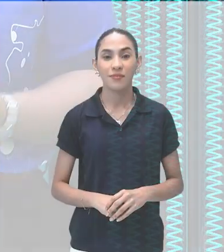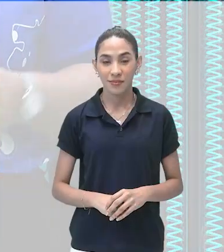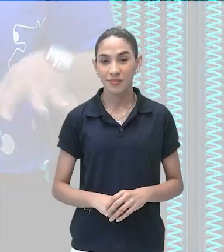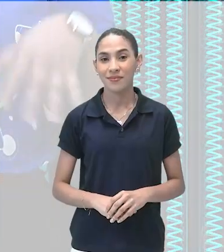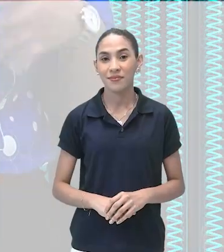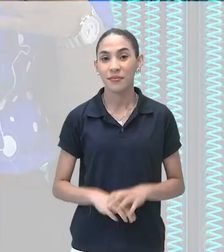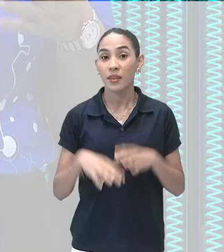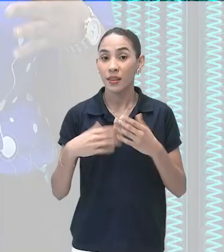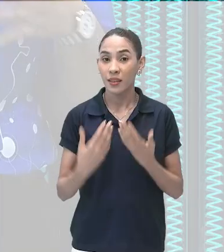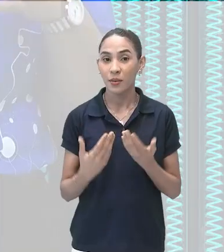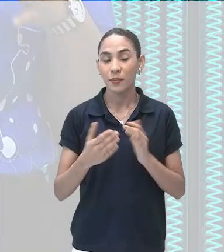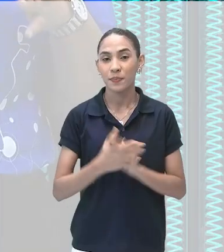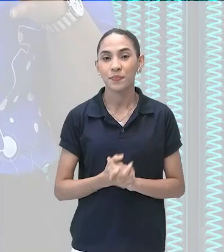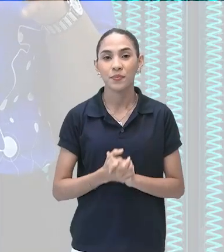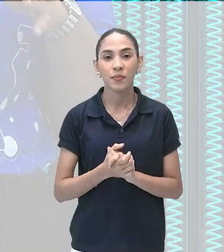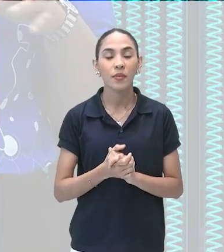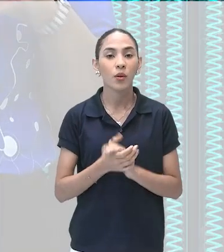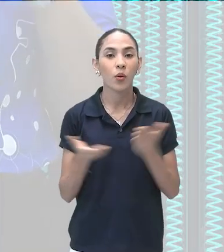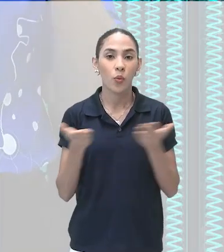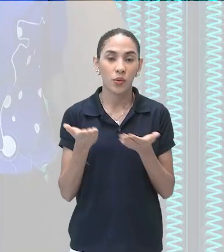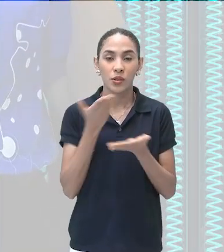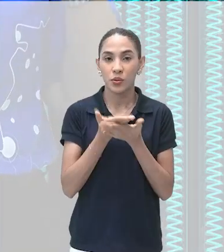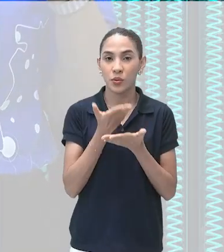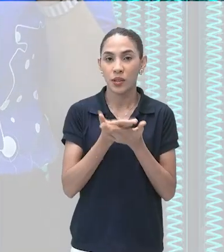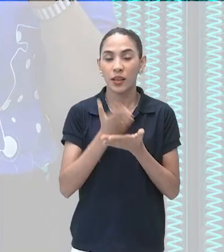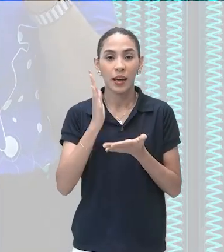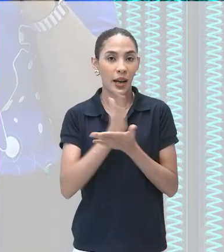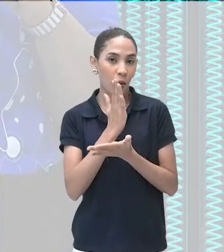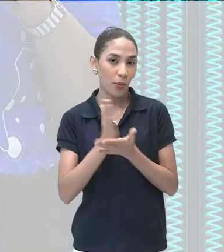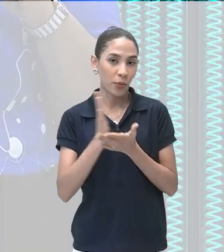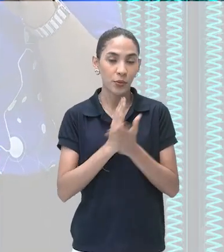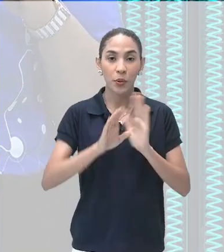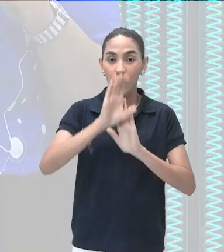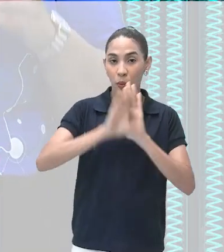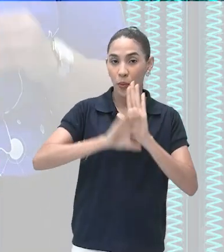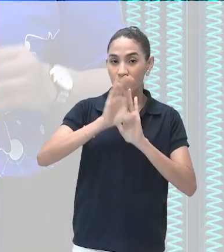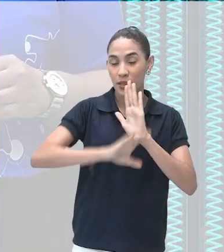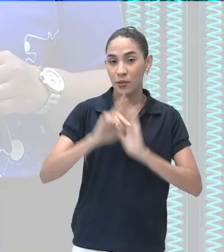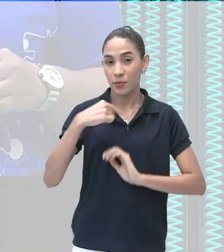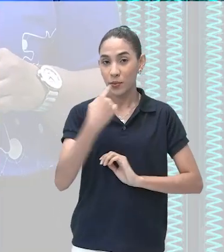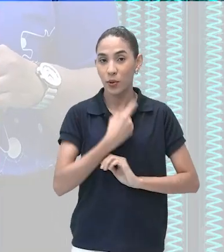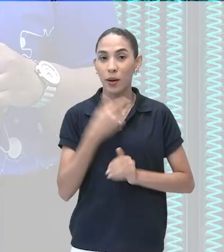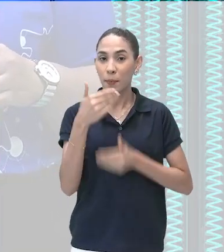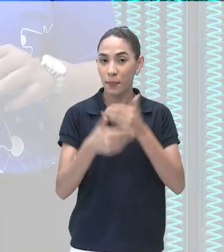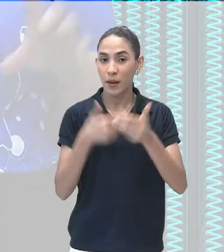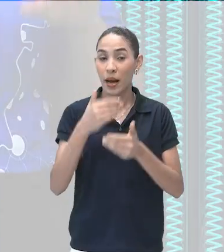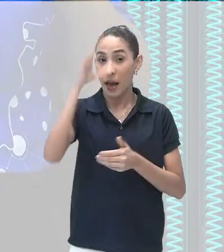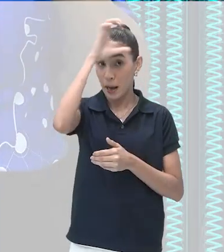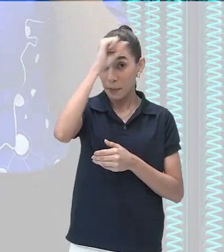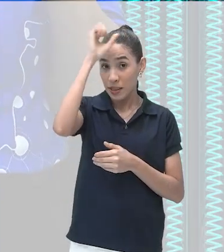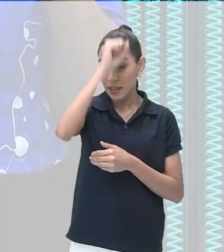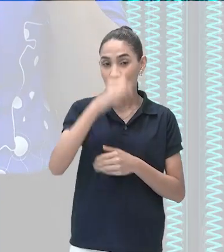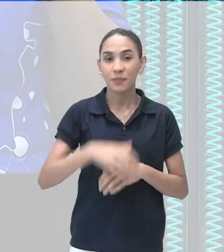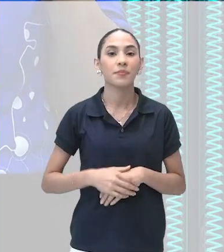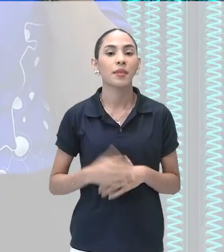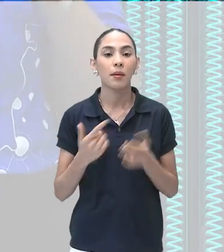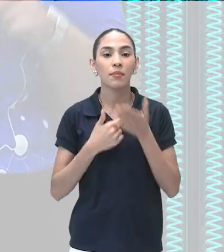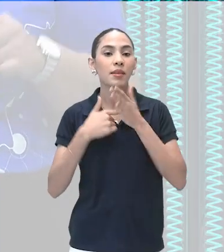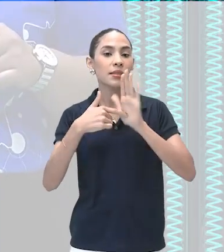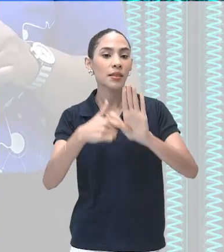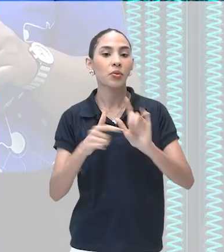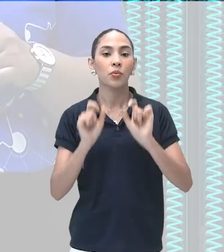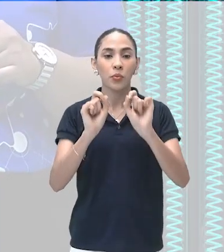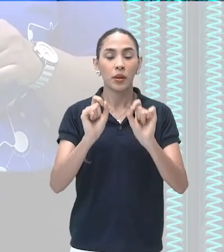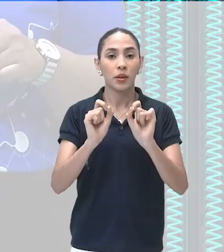Então, pessoal, para trabalharmos alguns dos conceitos que iremos desenvolver nesta tarde, trouxe aqui para